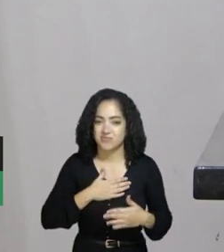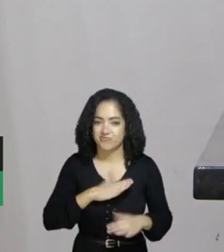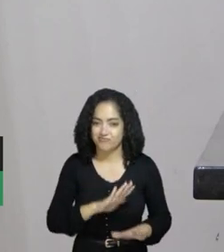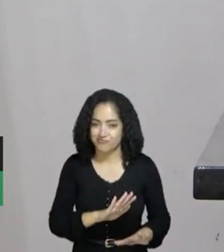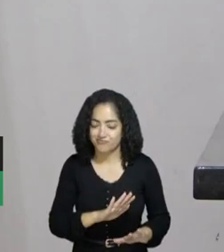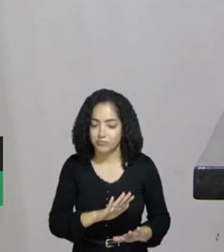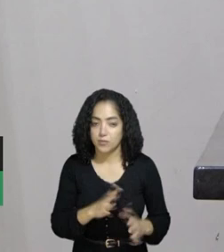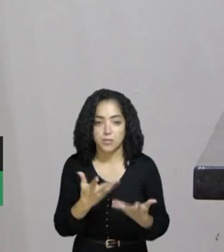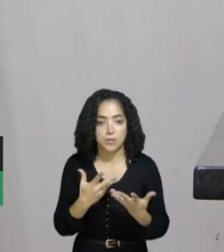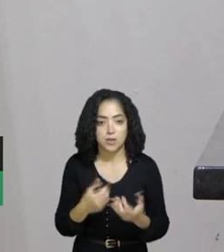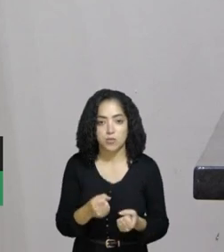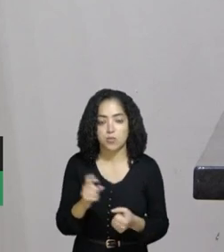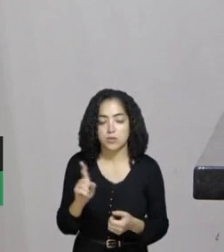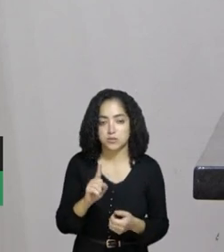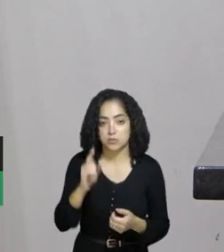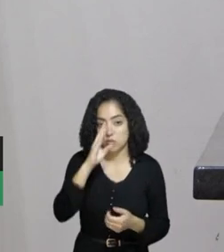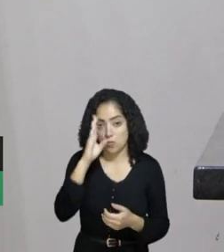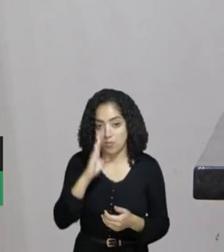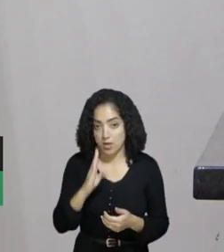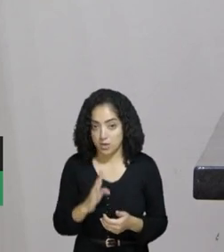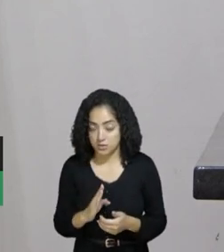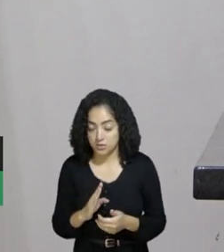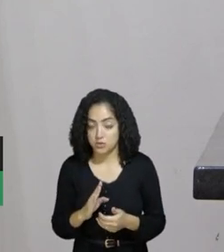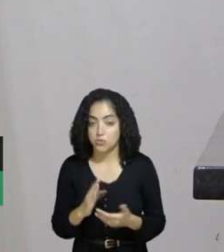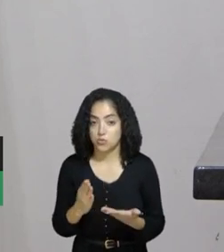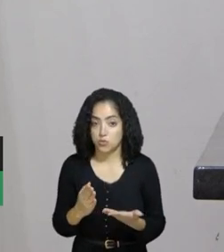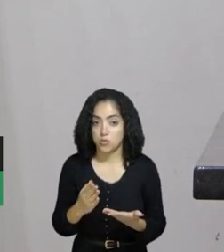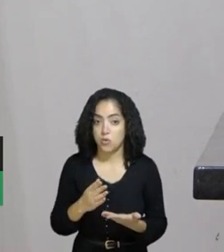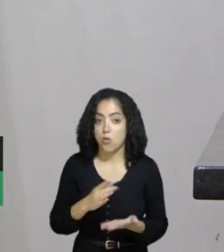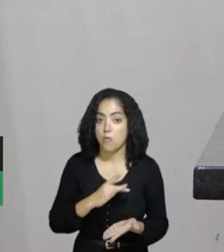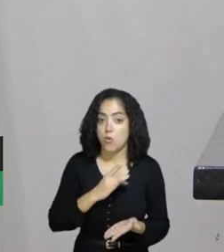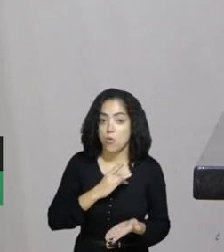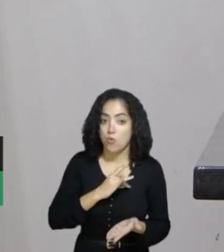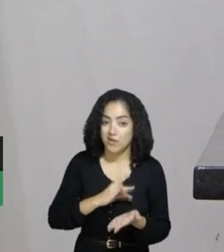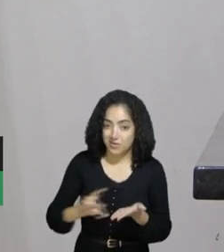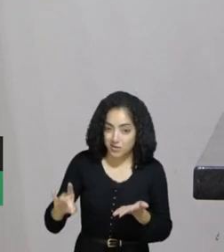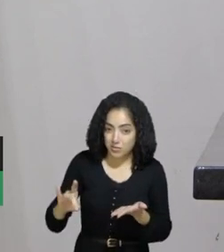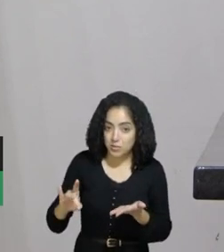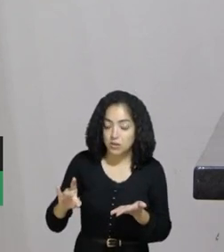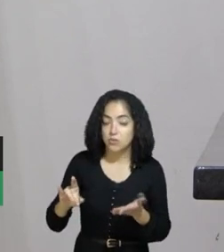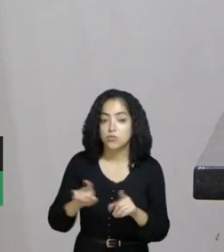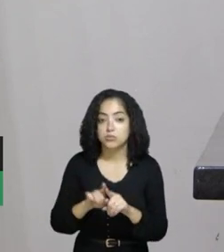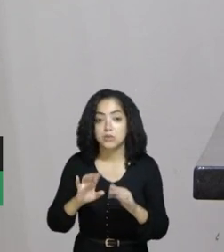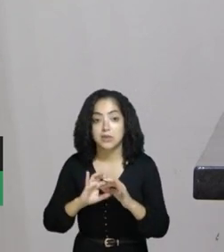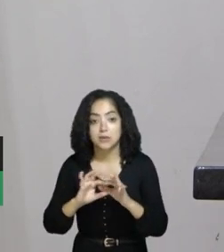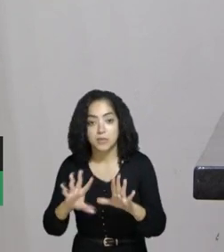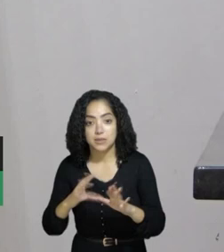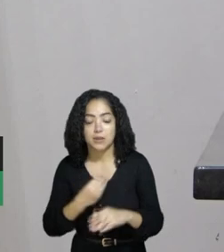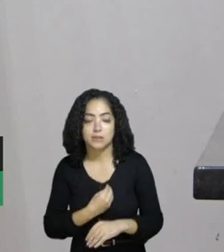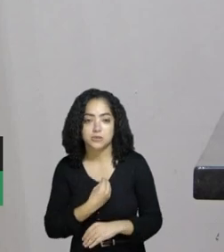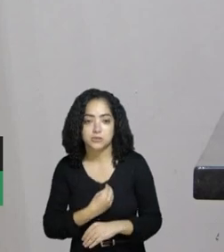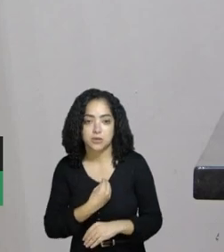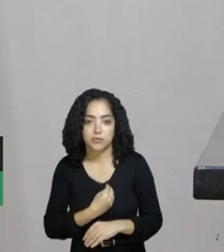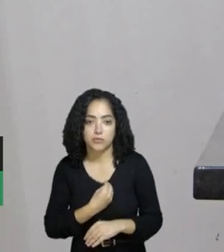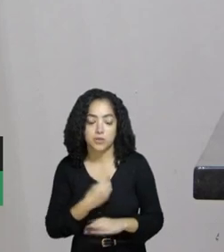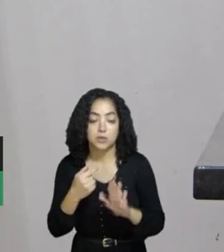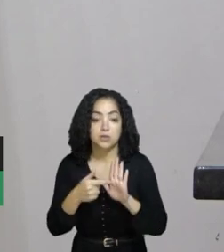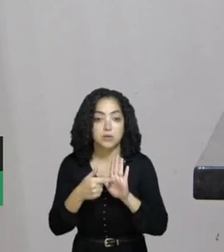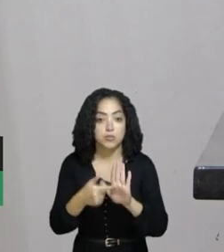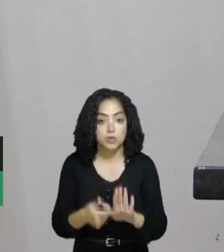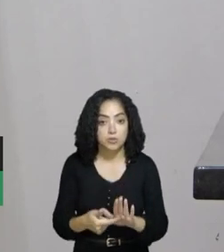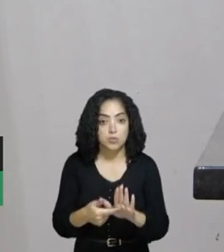o Brasil, cada vez mais, como inimigo da liberdade, como inimigo da vida. Temos que mostrar que